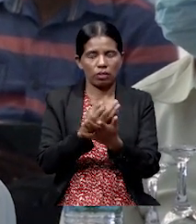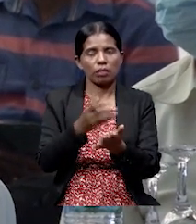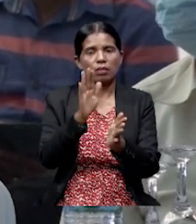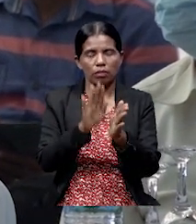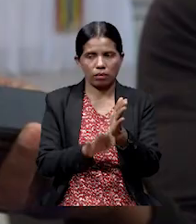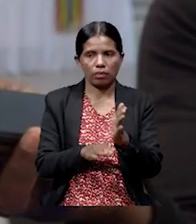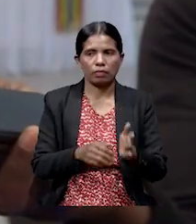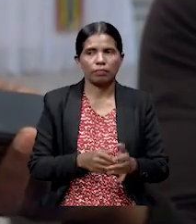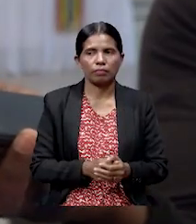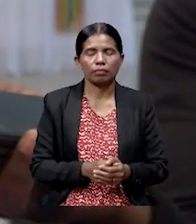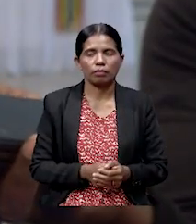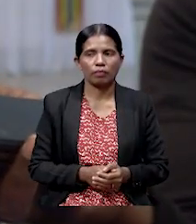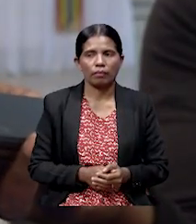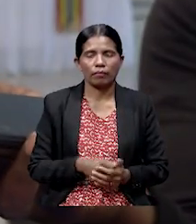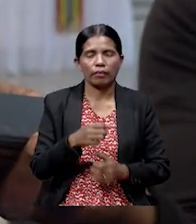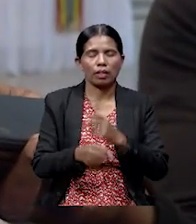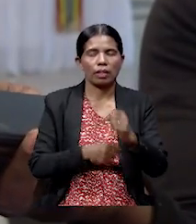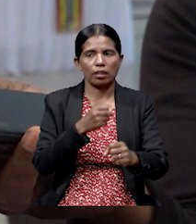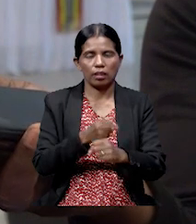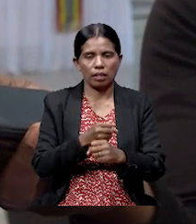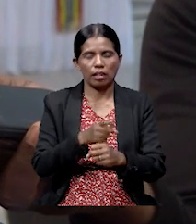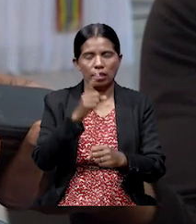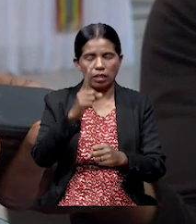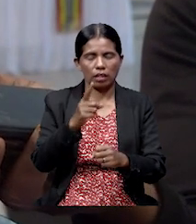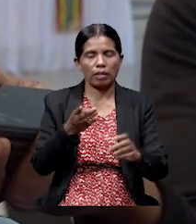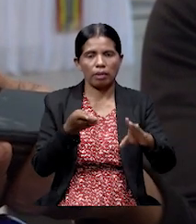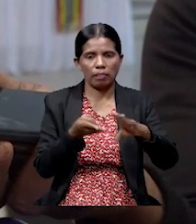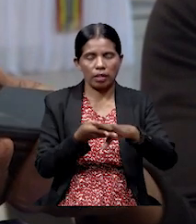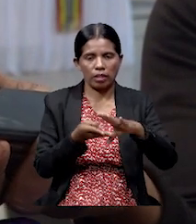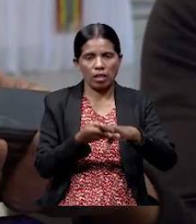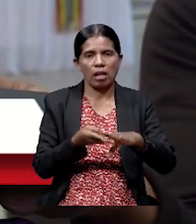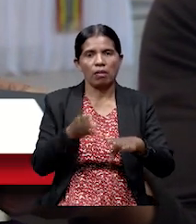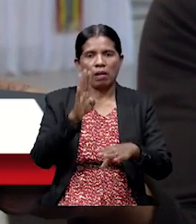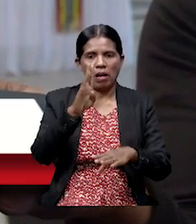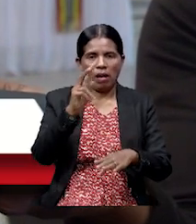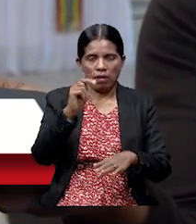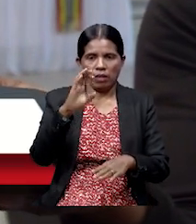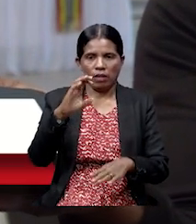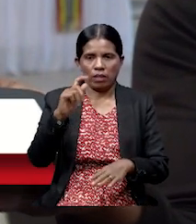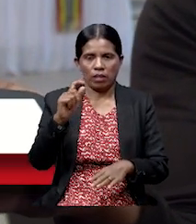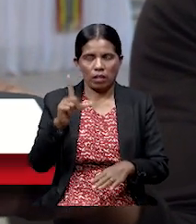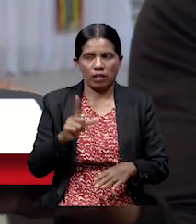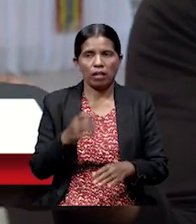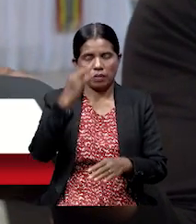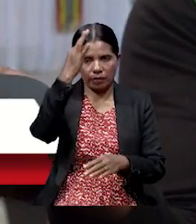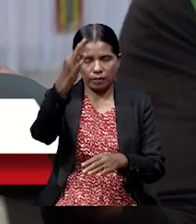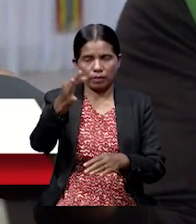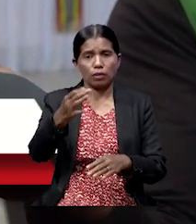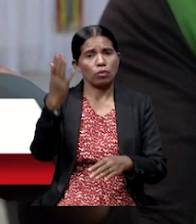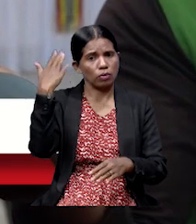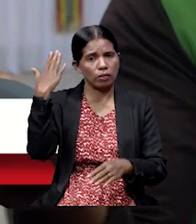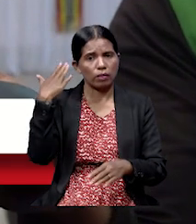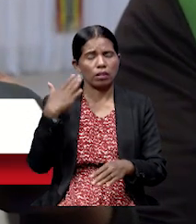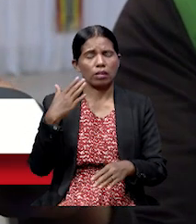Terus tinang ida, BNCTL agora ba oin, tinang ida la liu 10%. Ulu kliu nene to 12%,